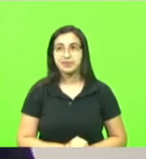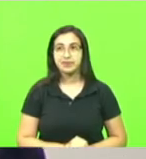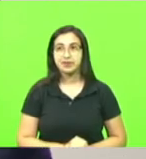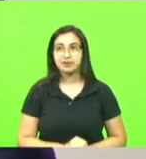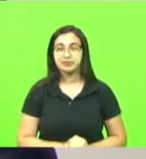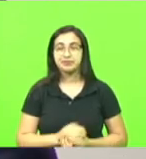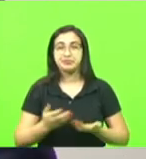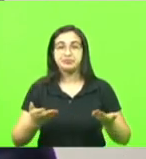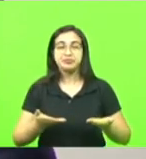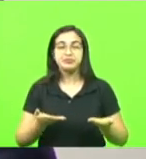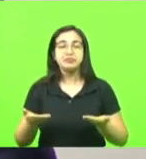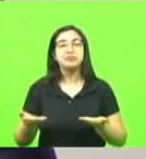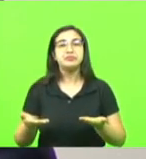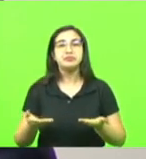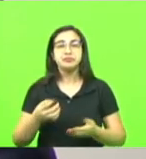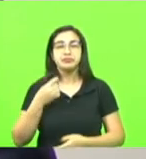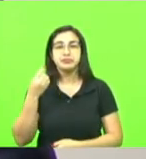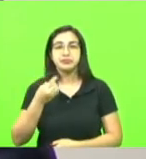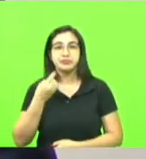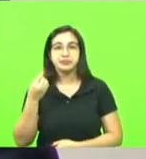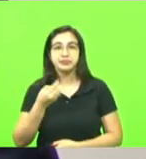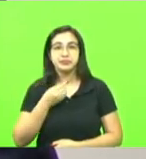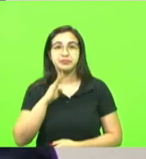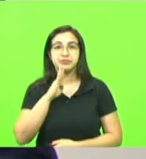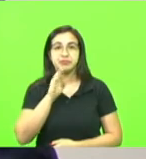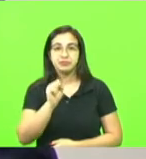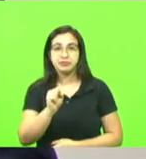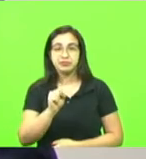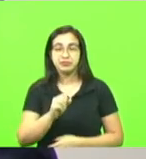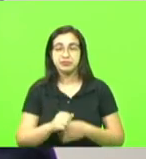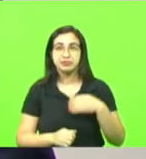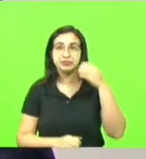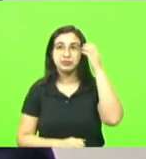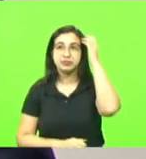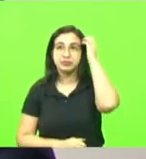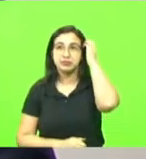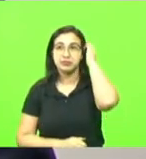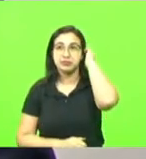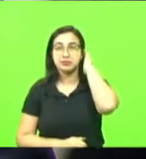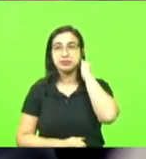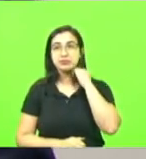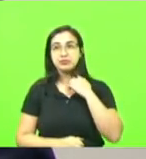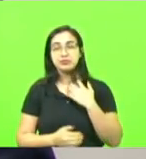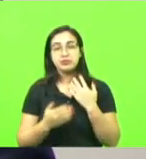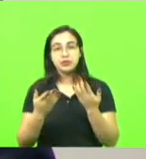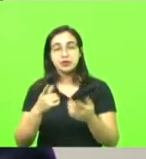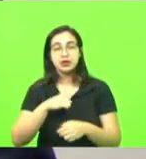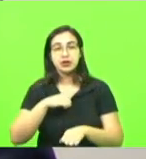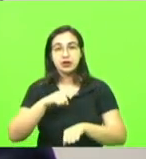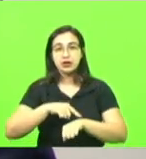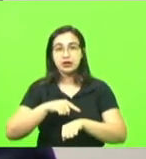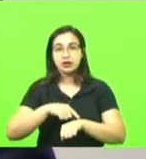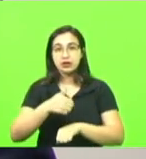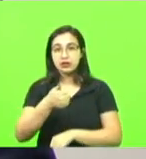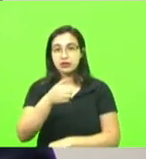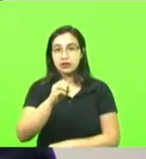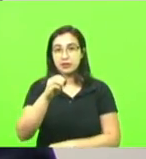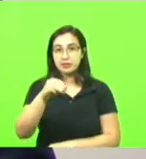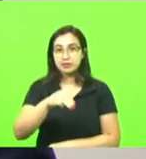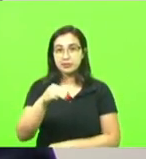Próximo deputado inscrito, deputado Bruno Souza. Vossa Excelência terá 10 minutos, deputado.